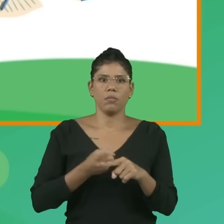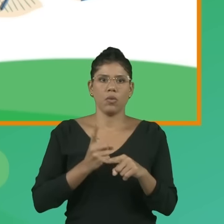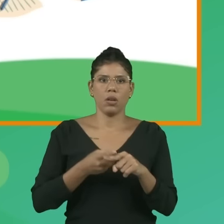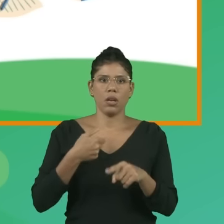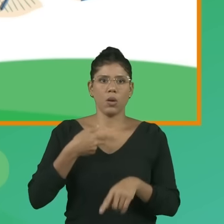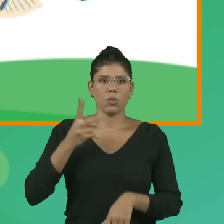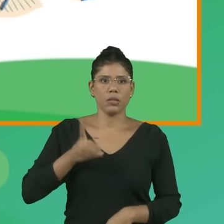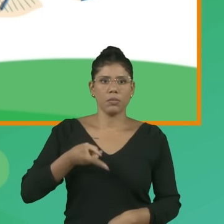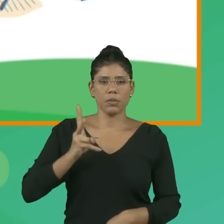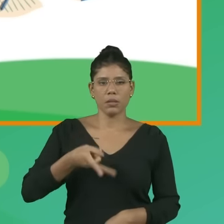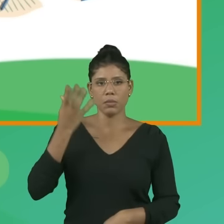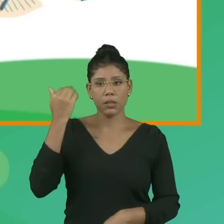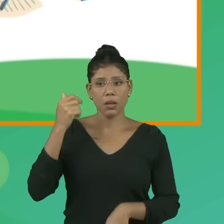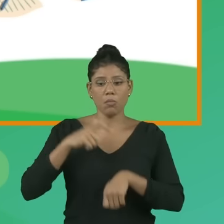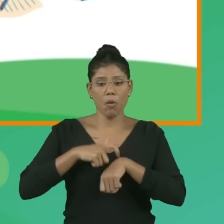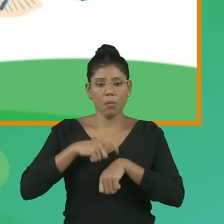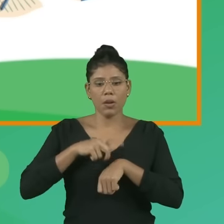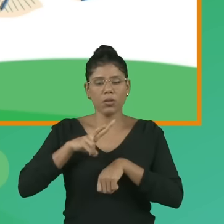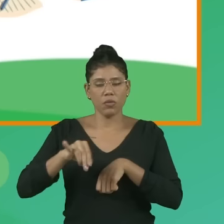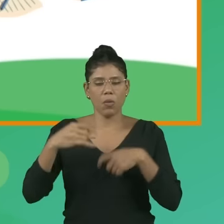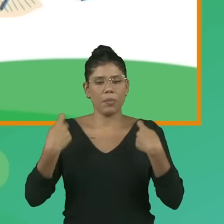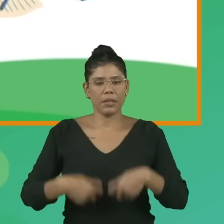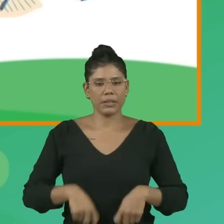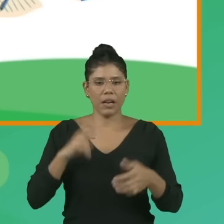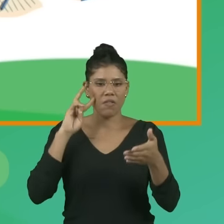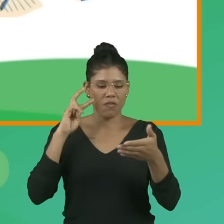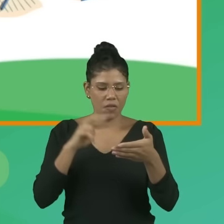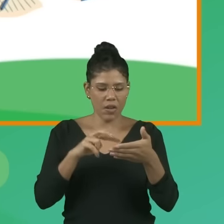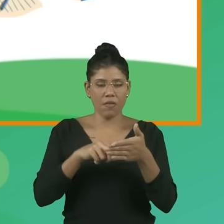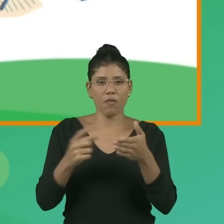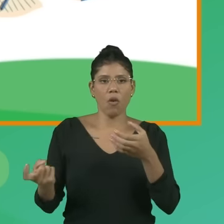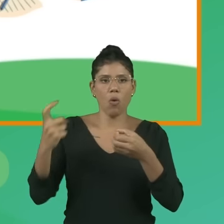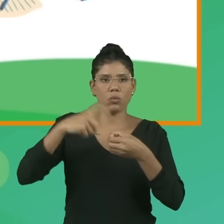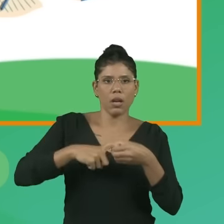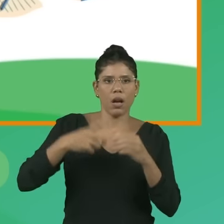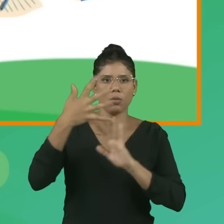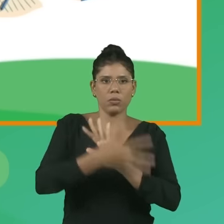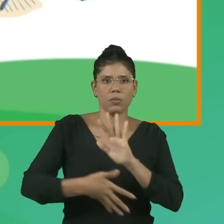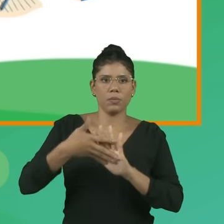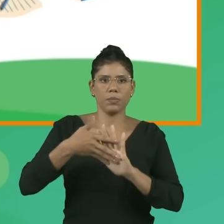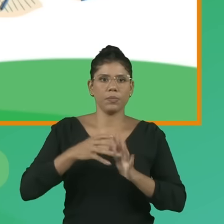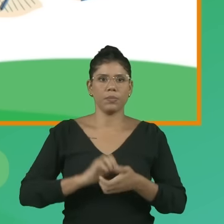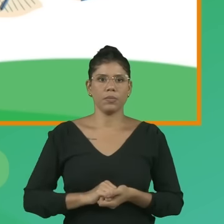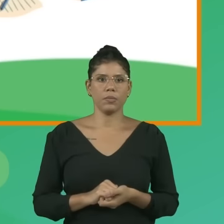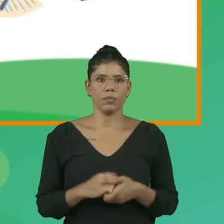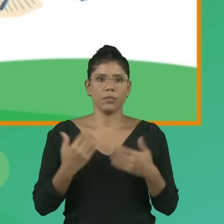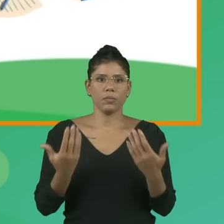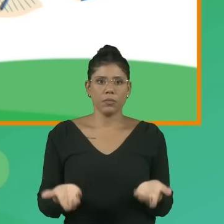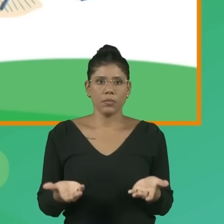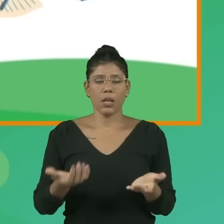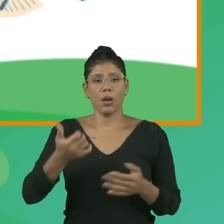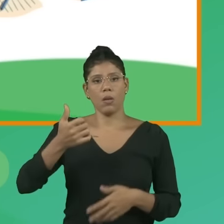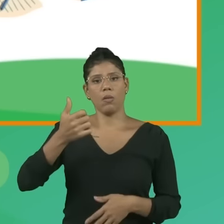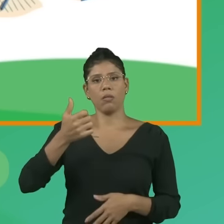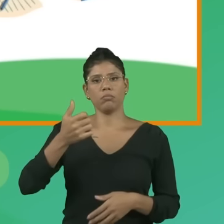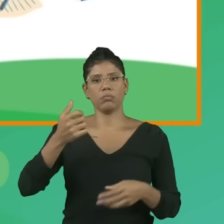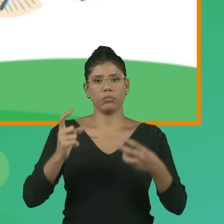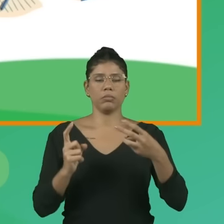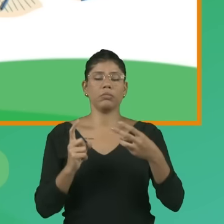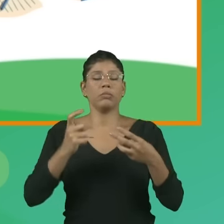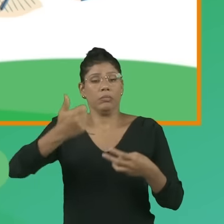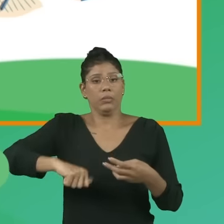sempre sei que em algum momento aquelas anotações ali vão servir para eu retomar alguma coisa do que eu estou lendo. Analise o contexto, sempre muito